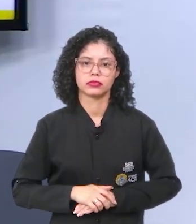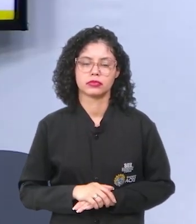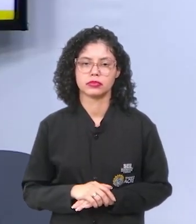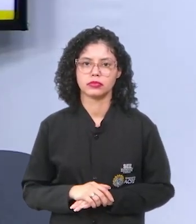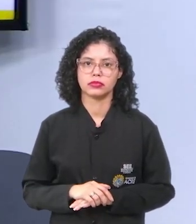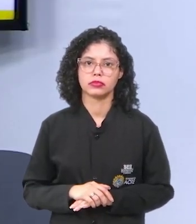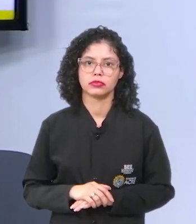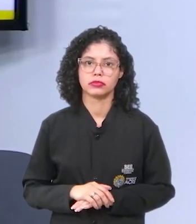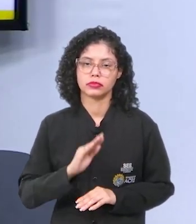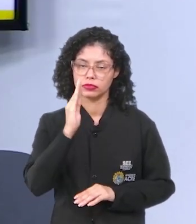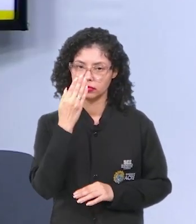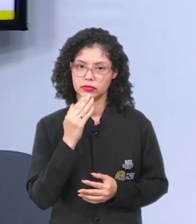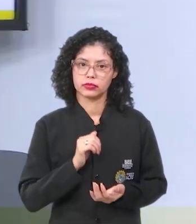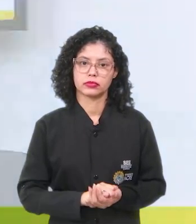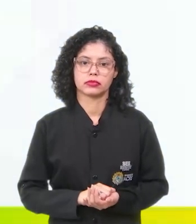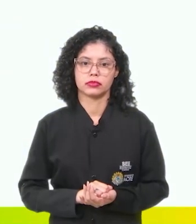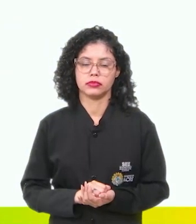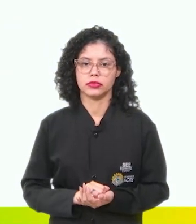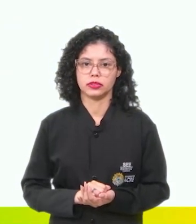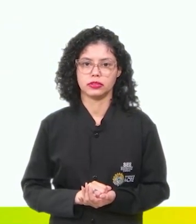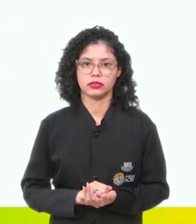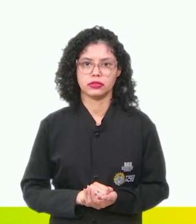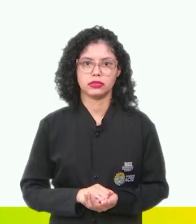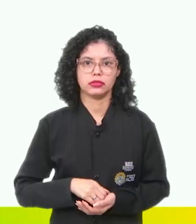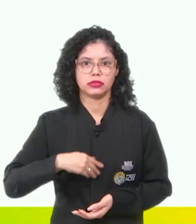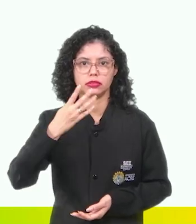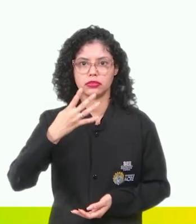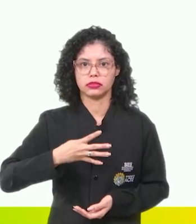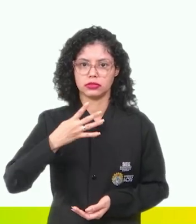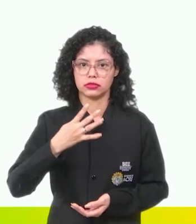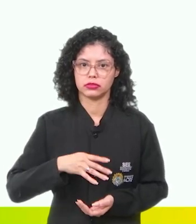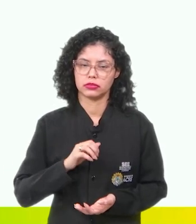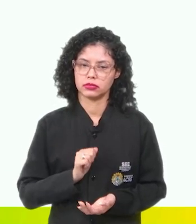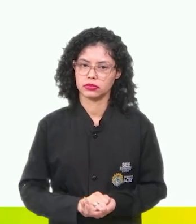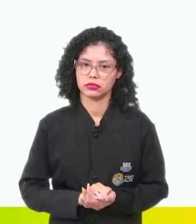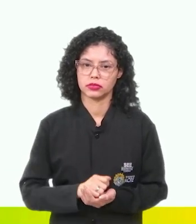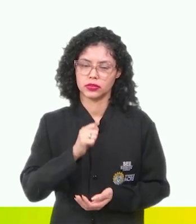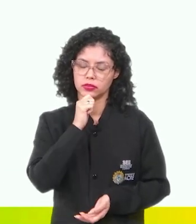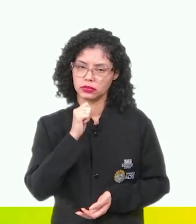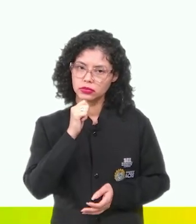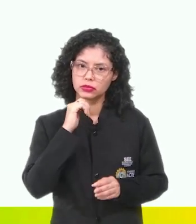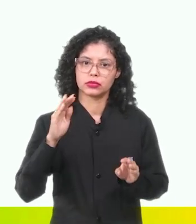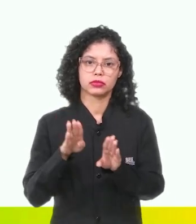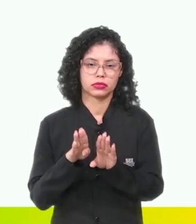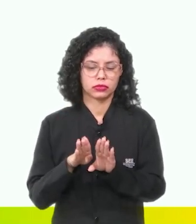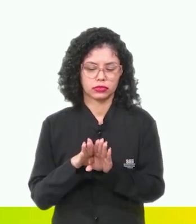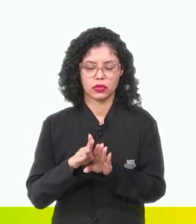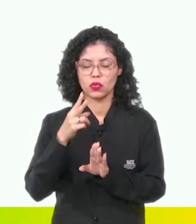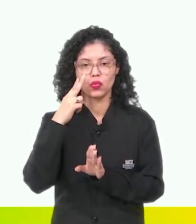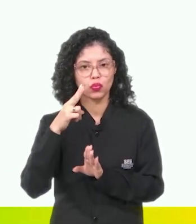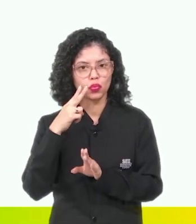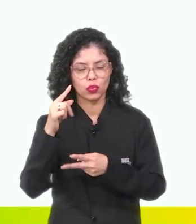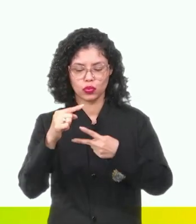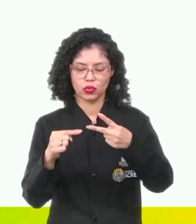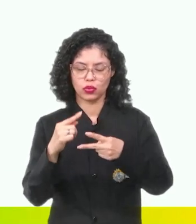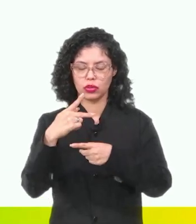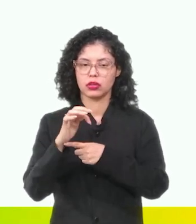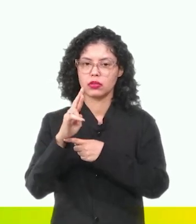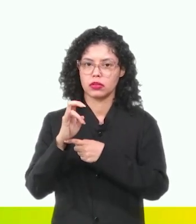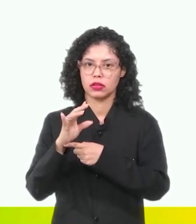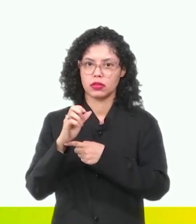já é falsa. Vamos para 4. Nos seus estudos com ervilhas, Mendel observou que 2 pares de